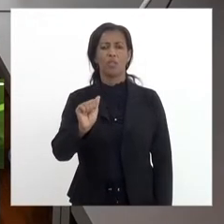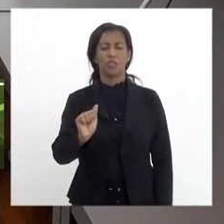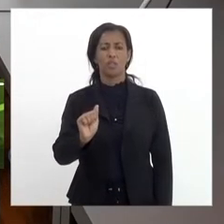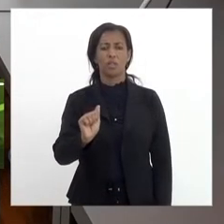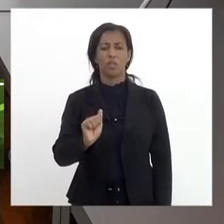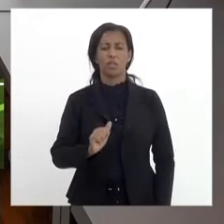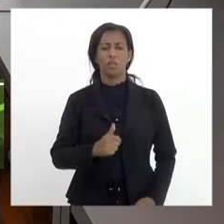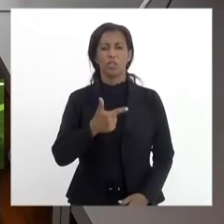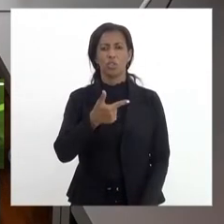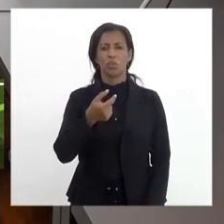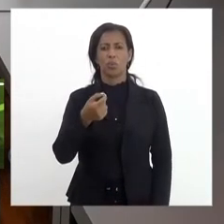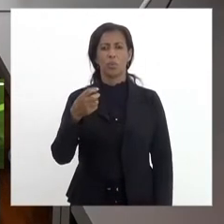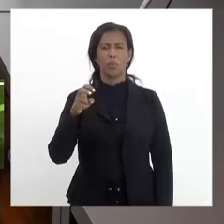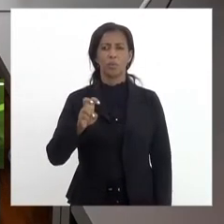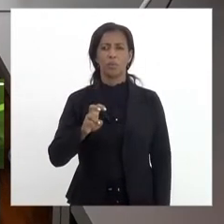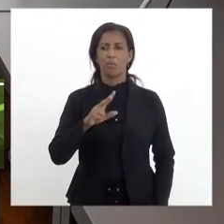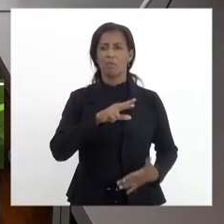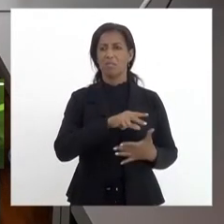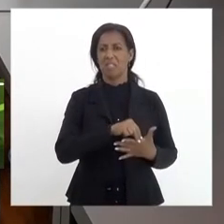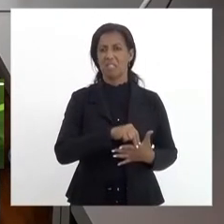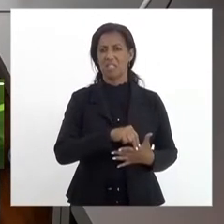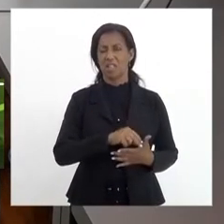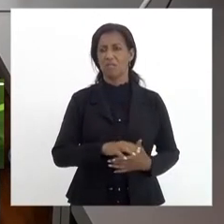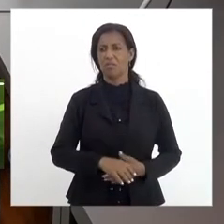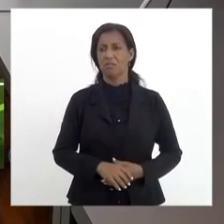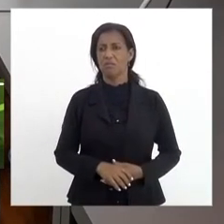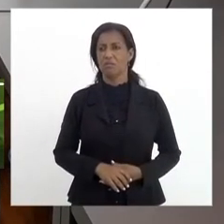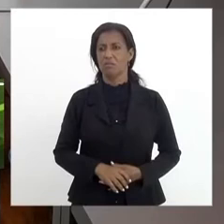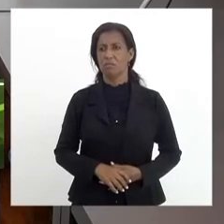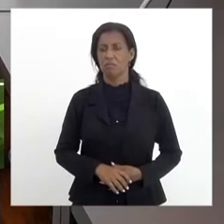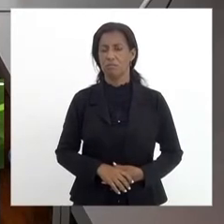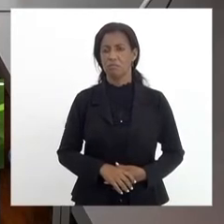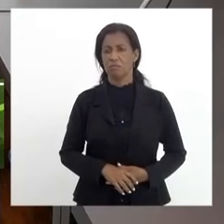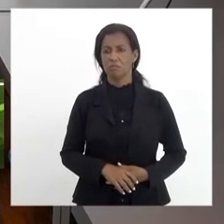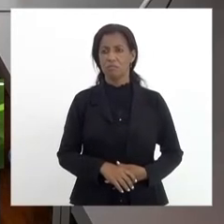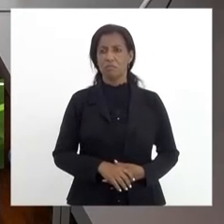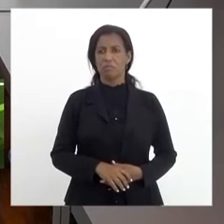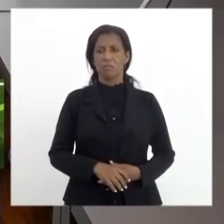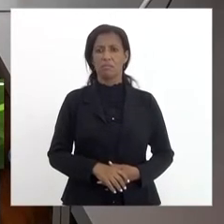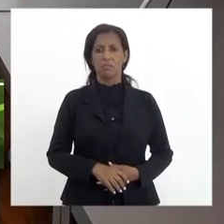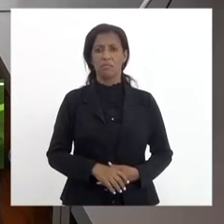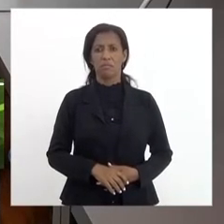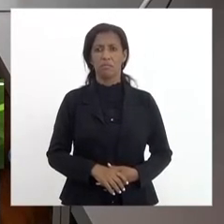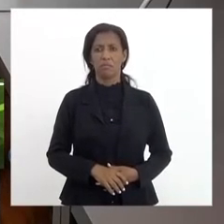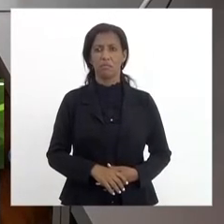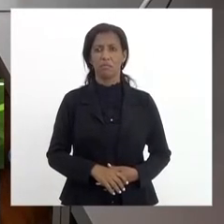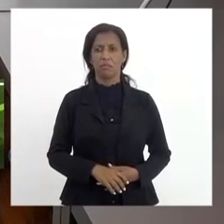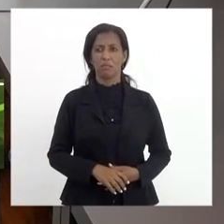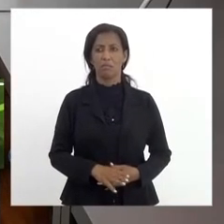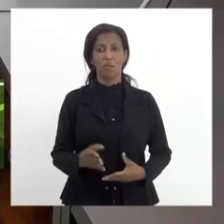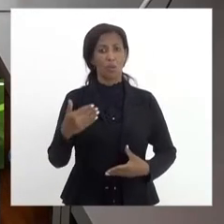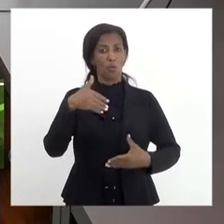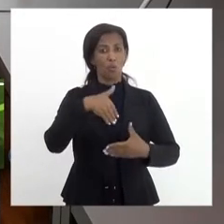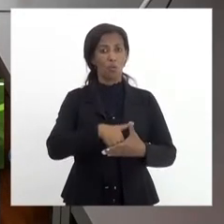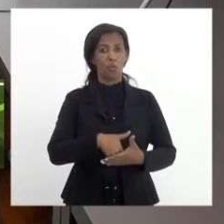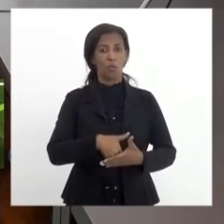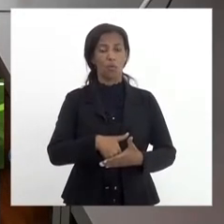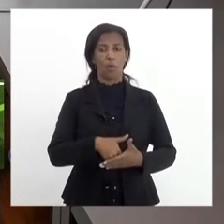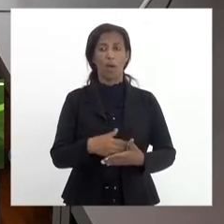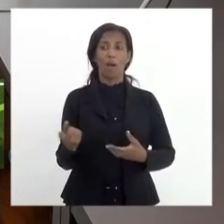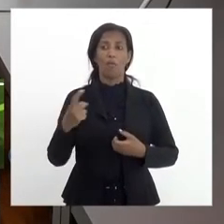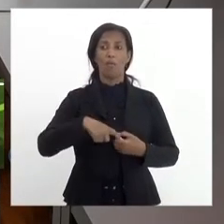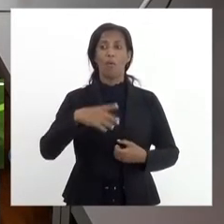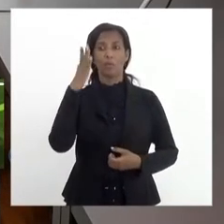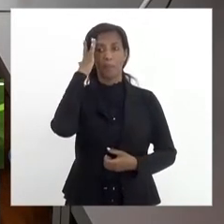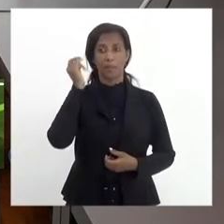vão ter que ser anexados. Todos serão anexados. Então, eu vou... Vamos... Não, você vai votar amanhã na CJ. Pela volta amanhã e a gente